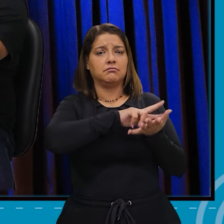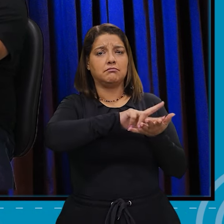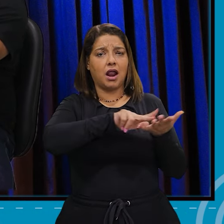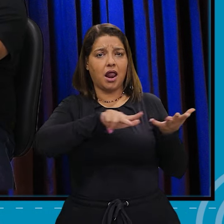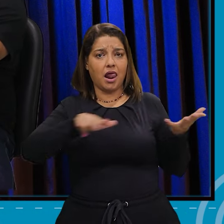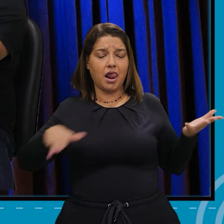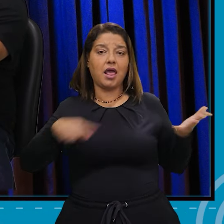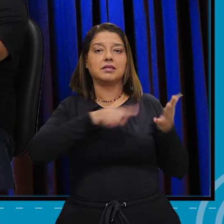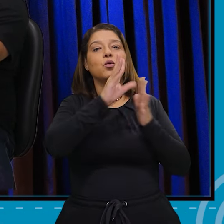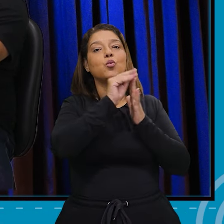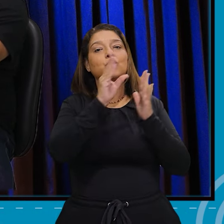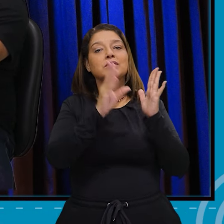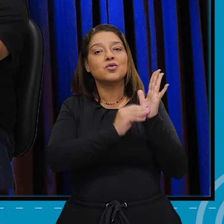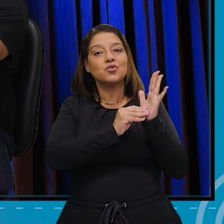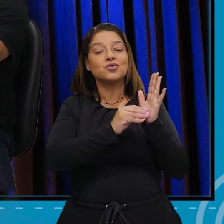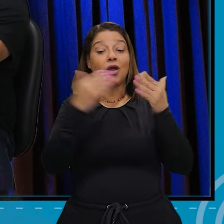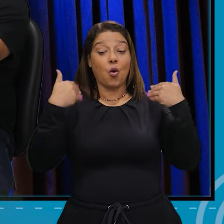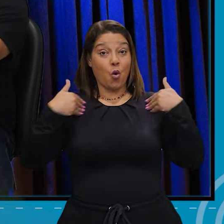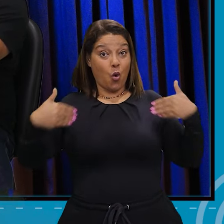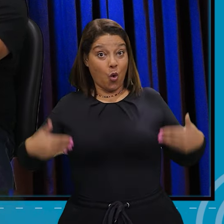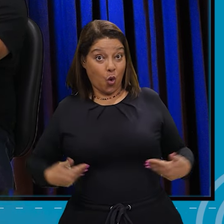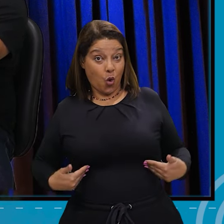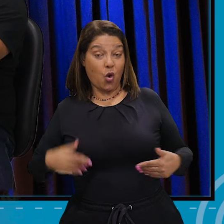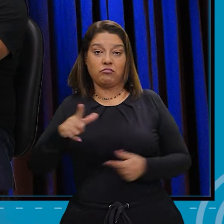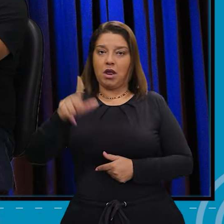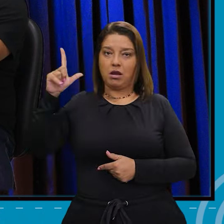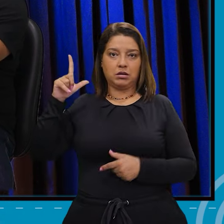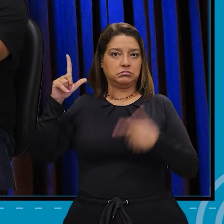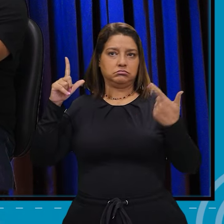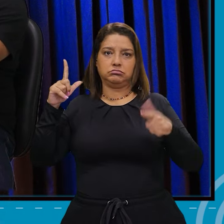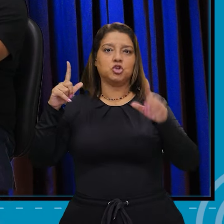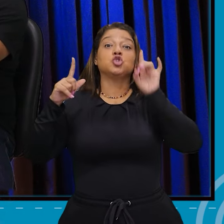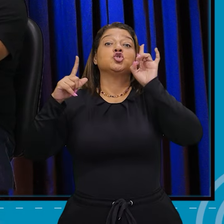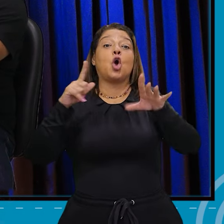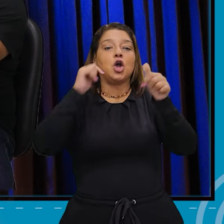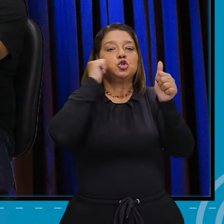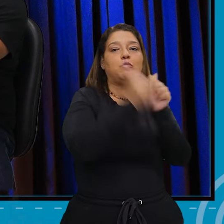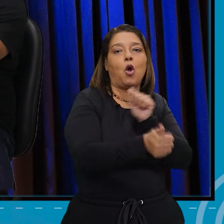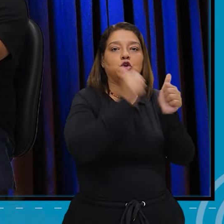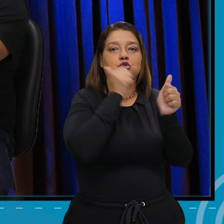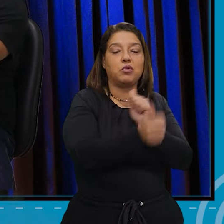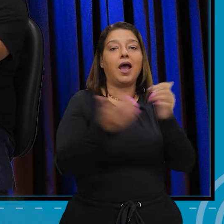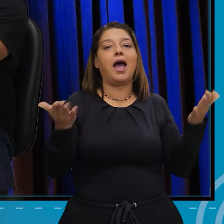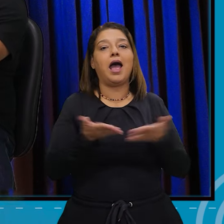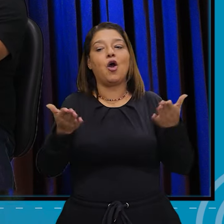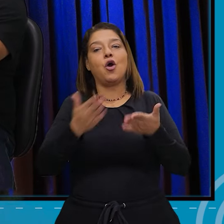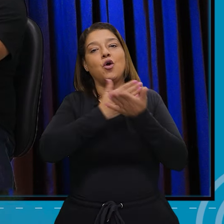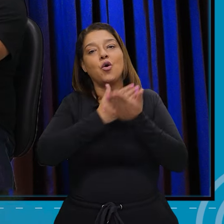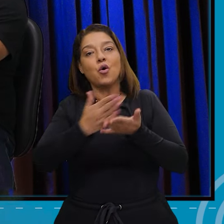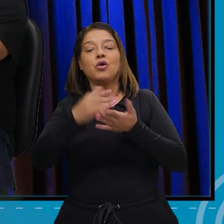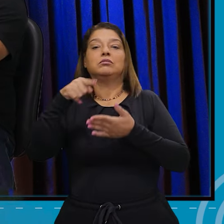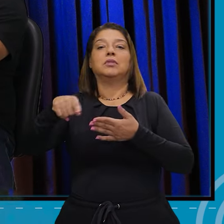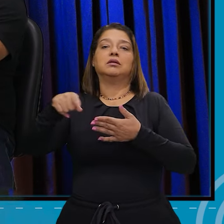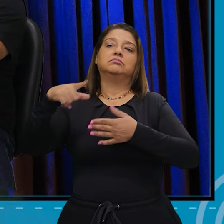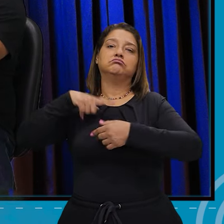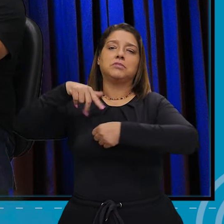de conteúdos da cultura corporal, que não era mais tão enfatizado só em esporte, e aí ele começa a abrir para a